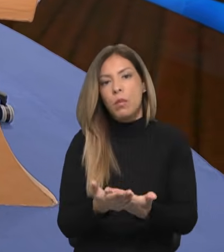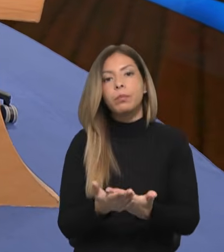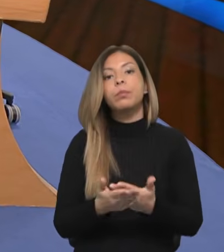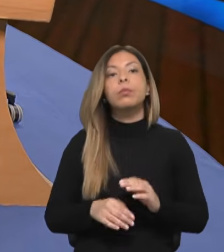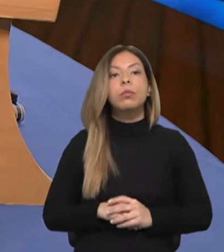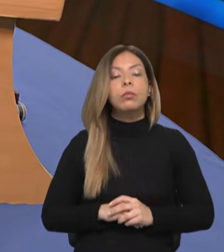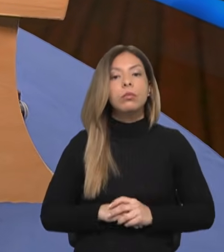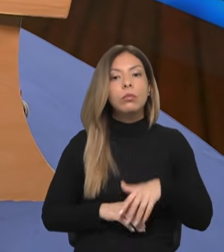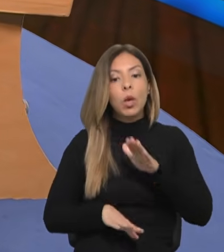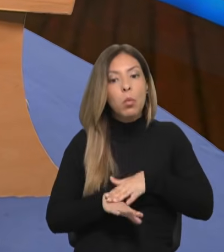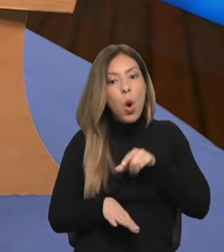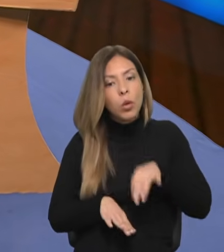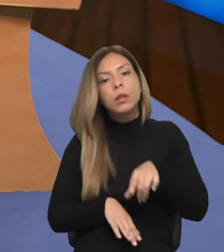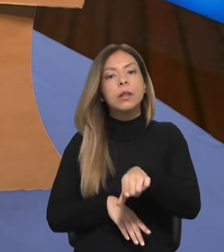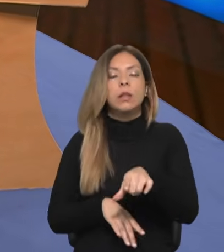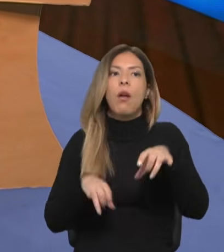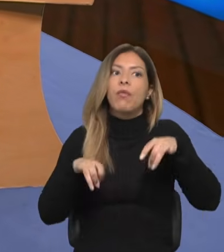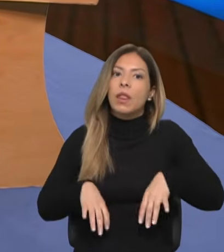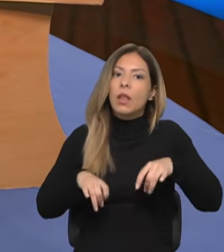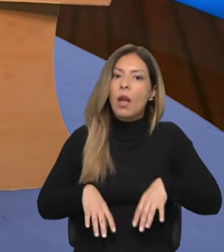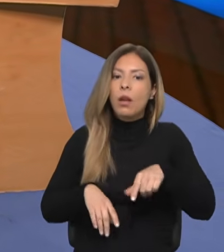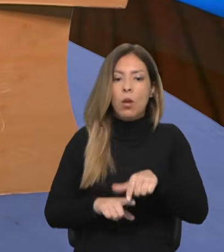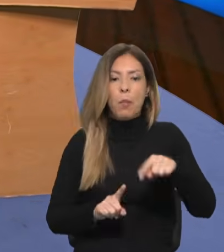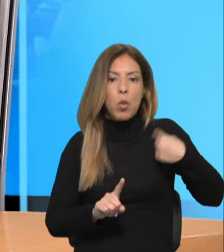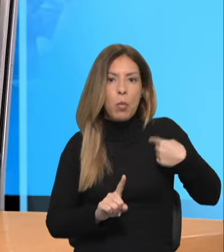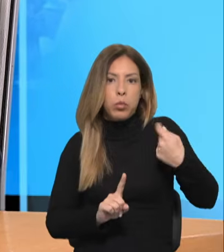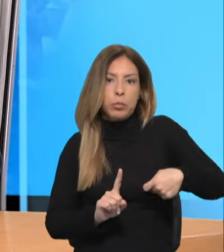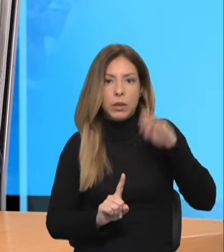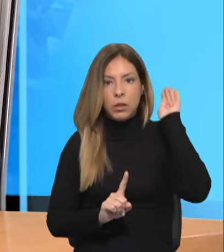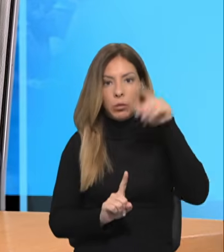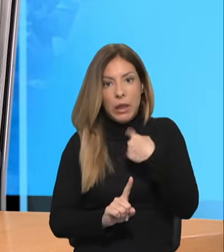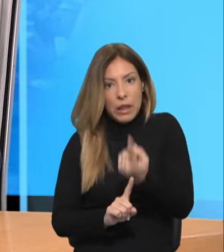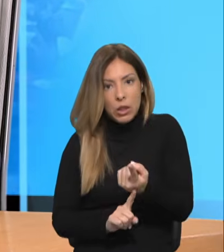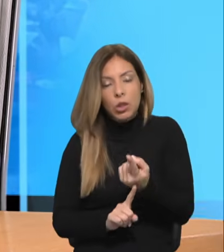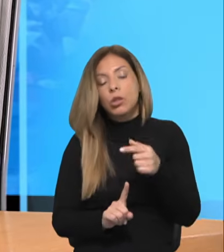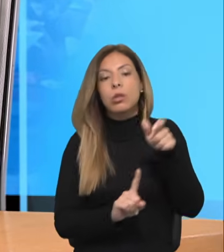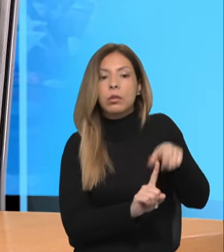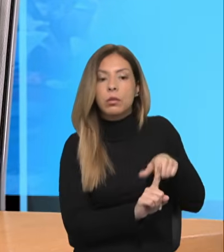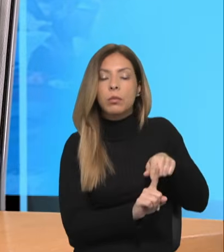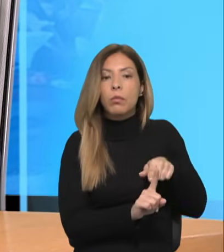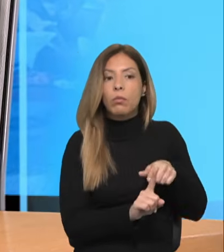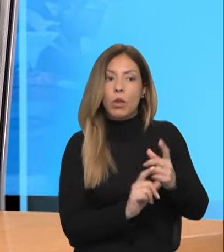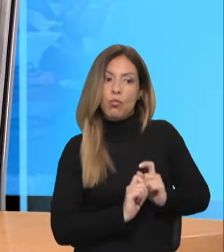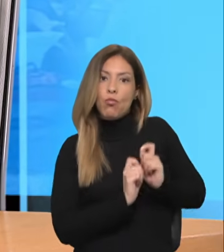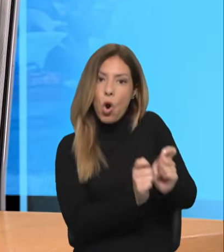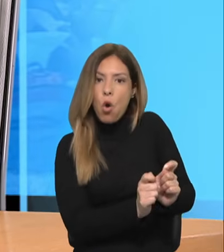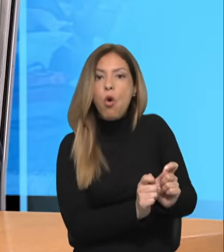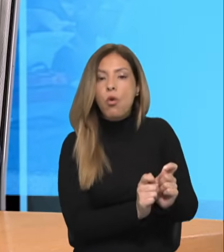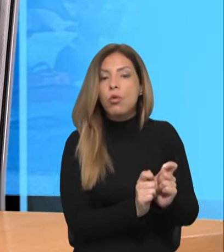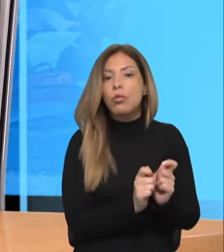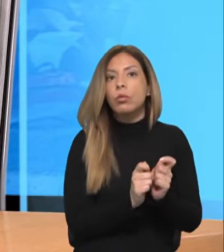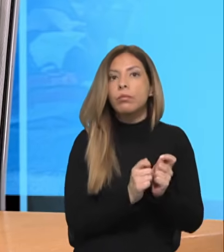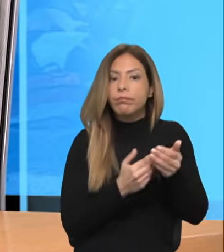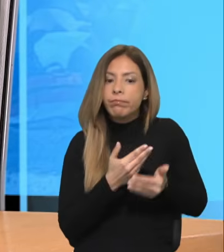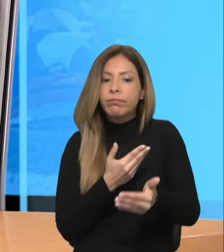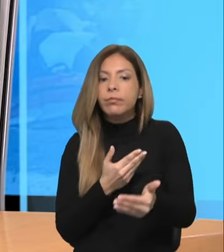nesse sentido para evitar, segundo o próprio Presidente da República, que agora tomou posse, para terminar com